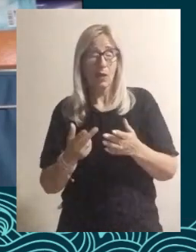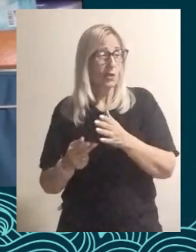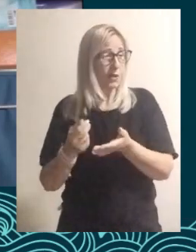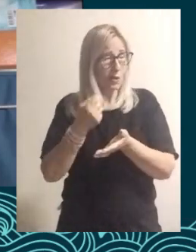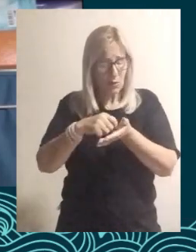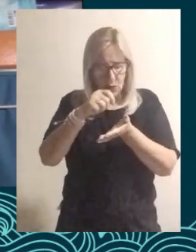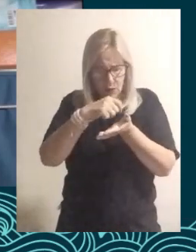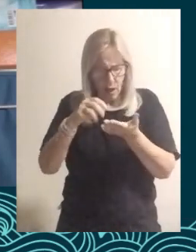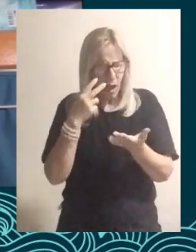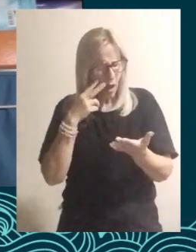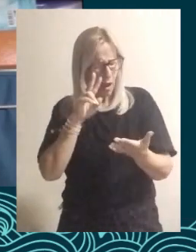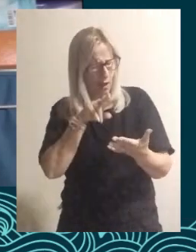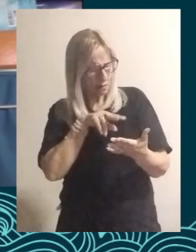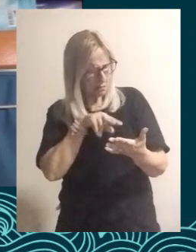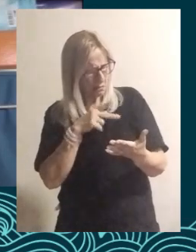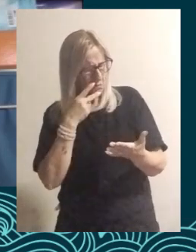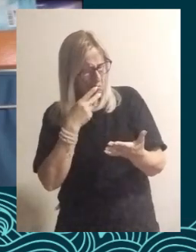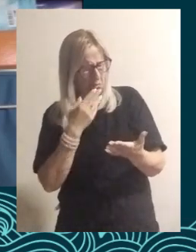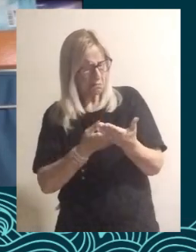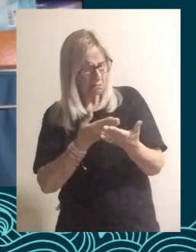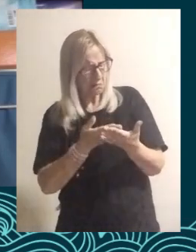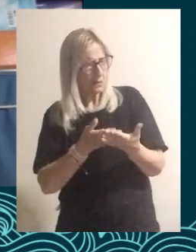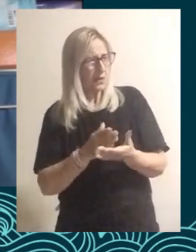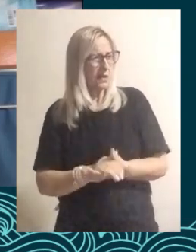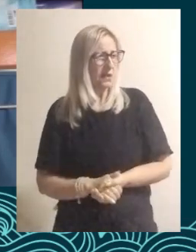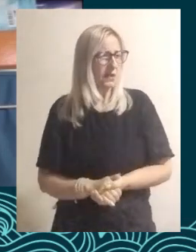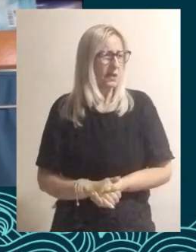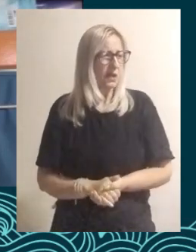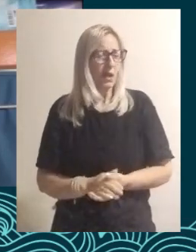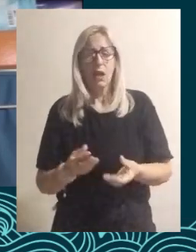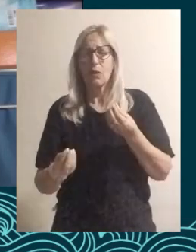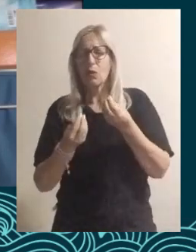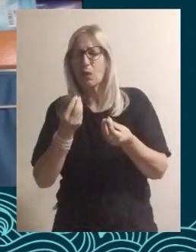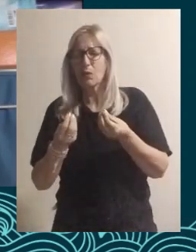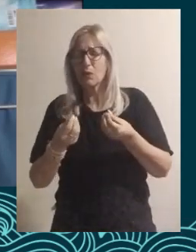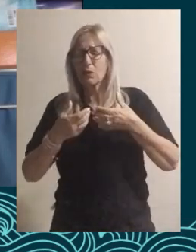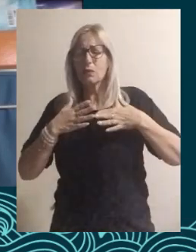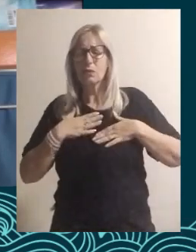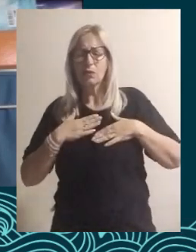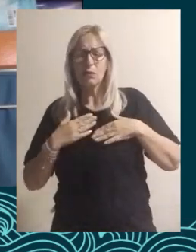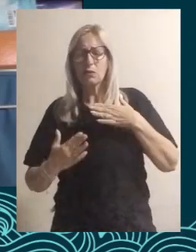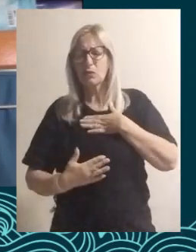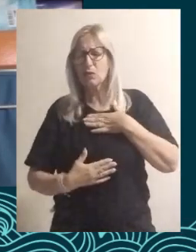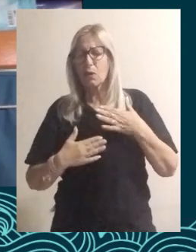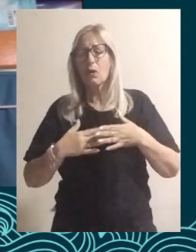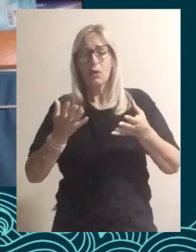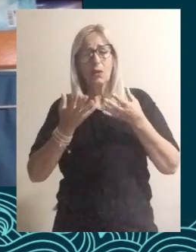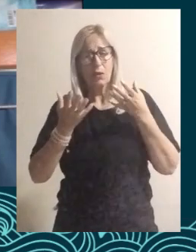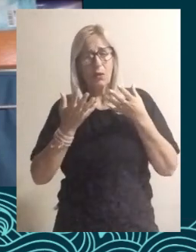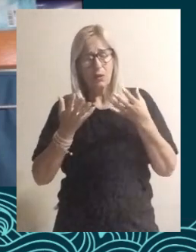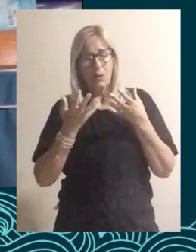e frequentemente eu anoto esses sonhos, depois eu discuto sobre os sonhos, e os sonhos são muito reveladores sobre como a gente